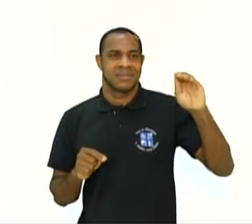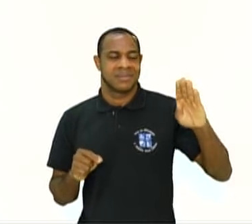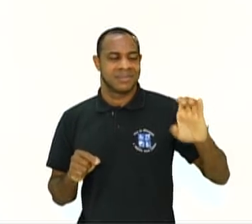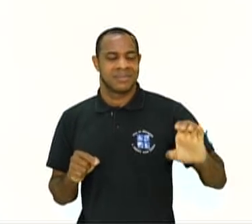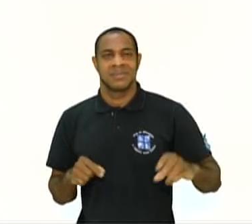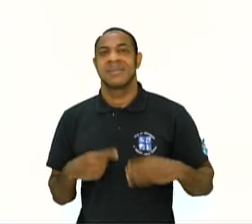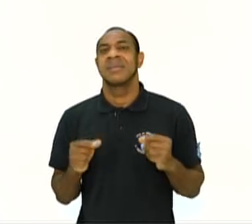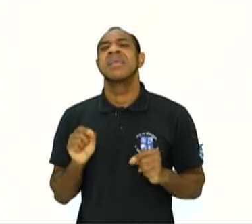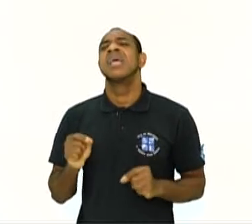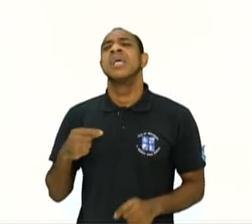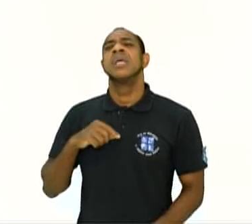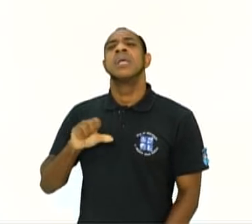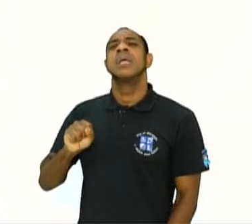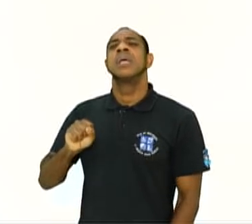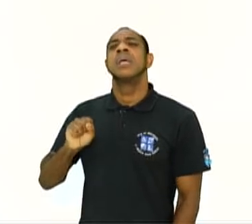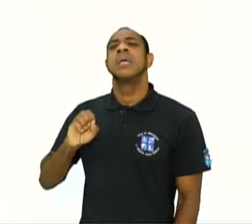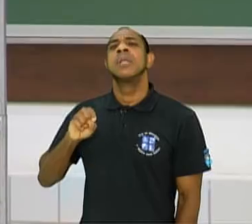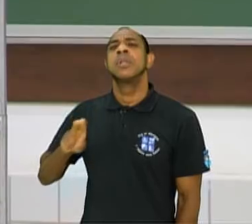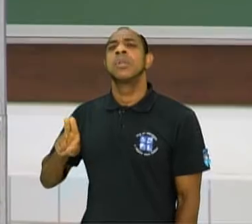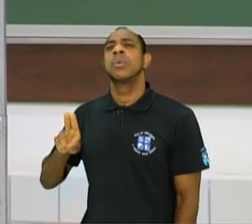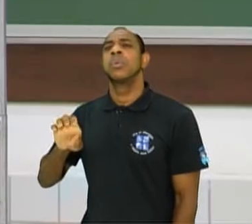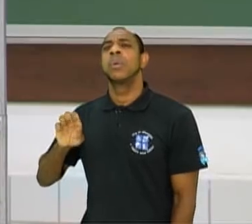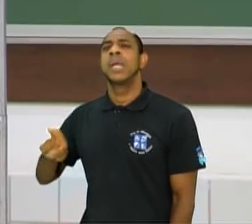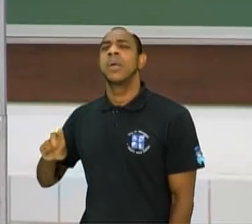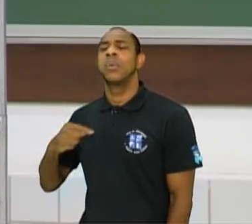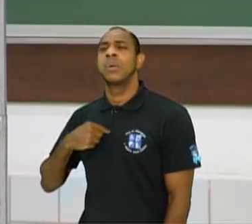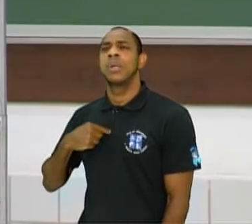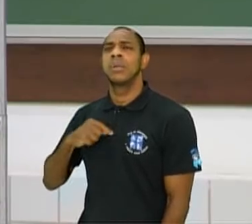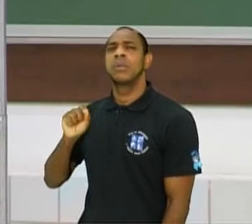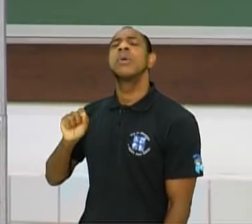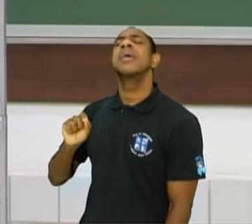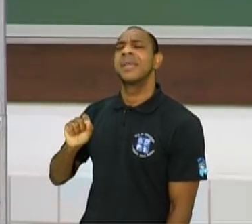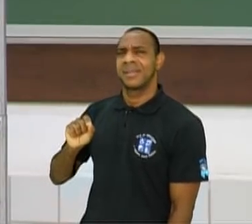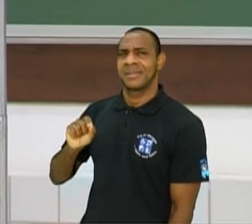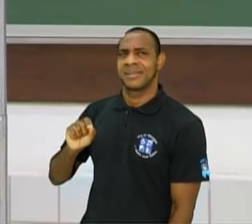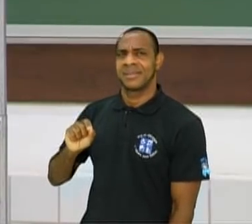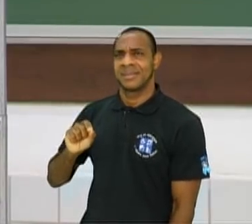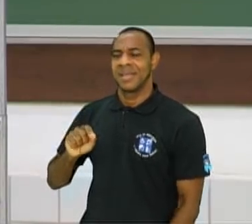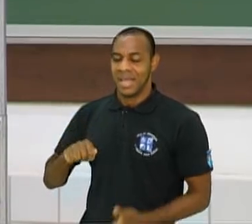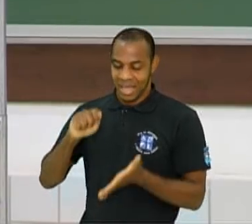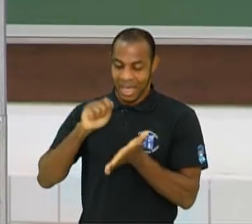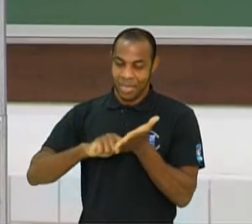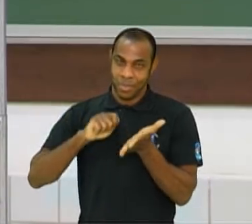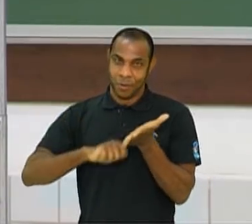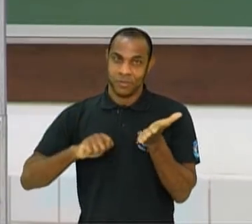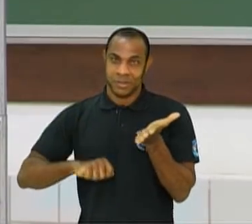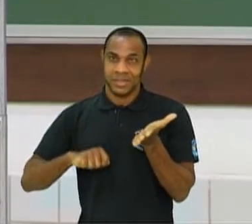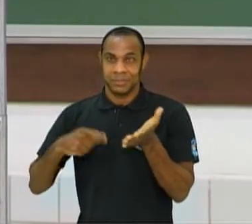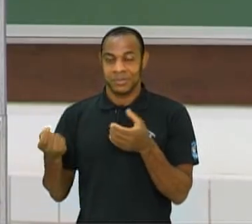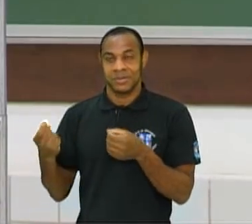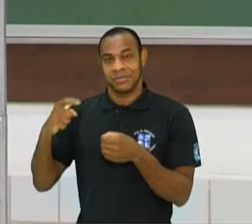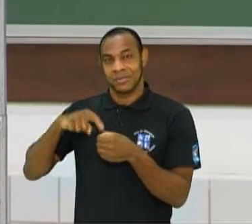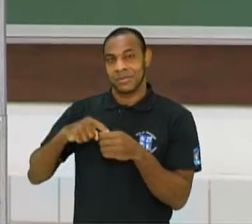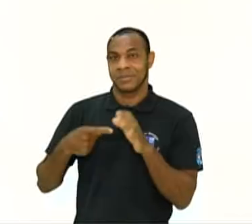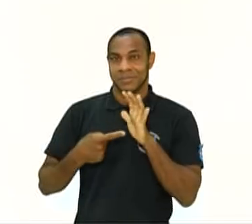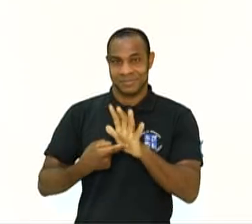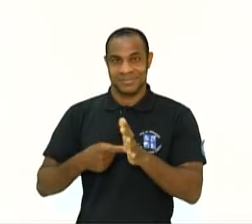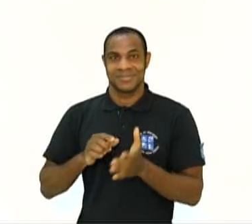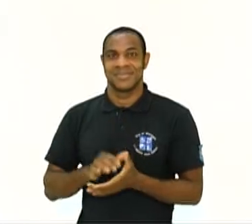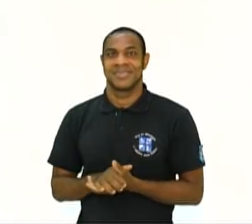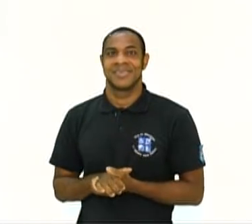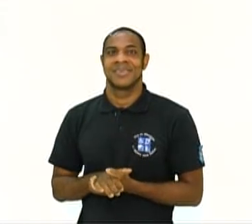or a ghost. O que você acha que eu sou quem? Anote aí no seu caderno, que nós já vamos conferir quem é